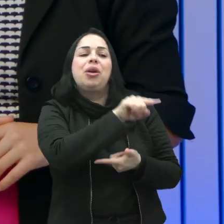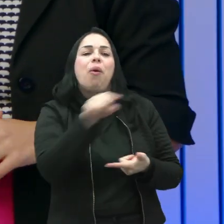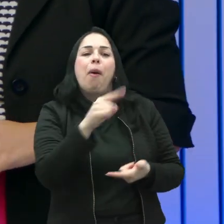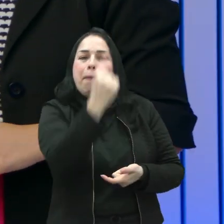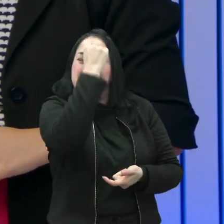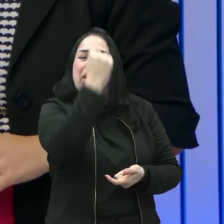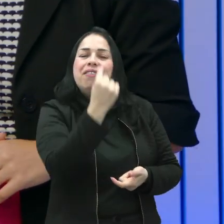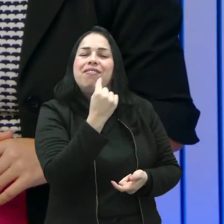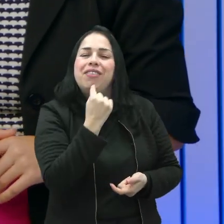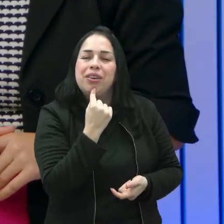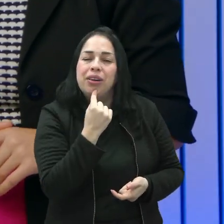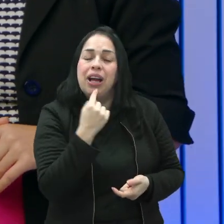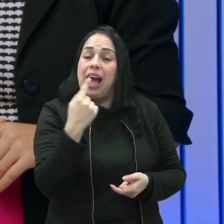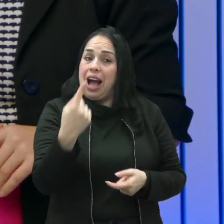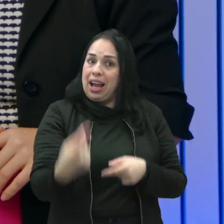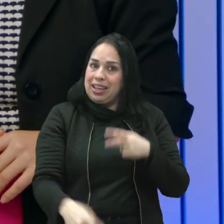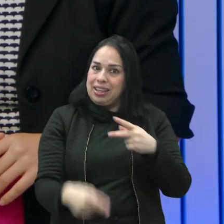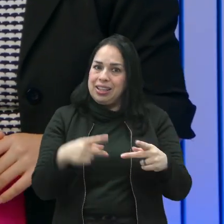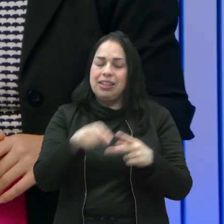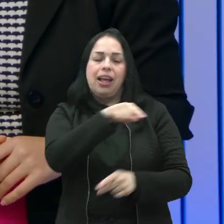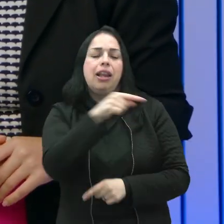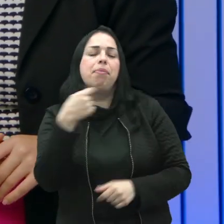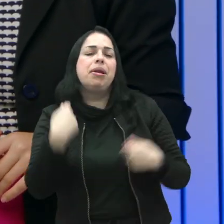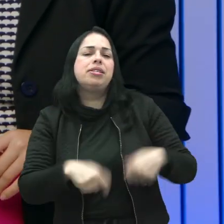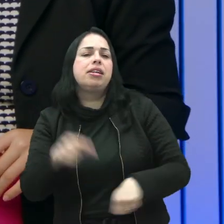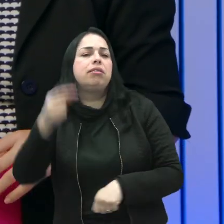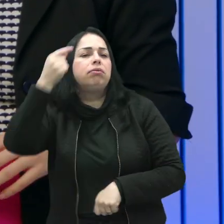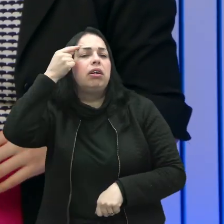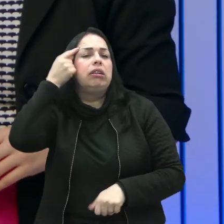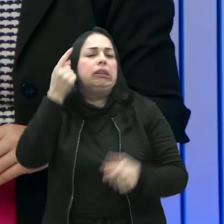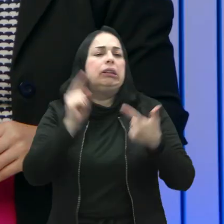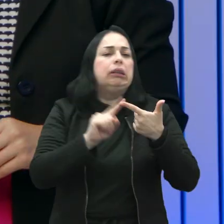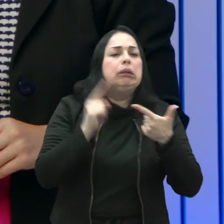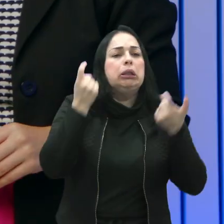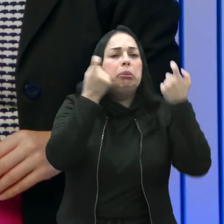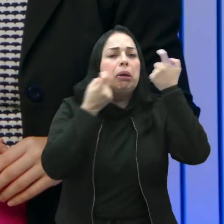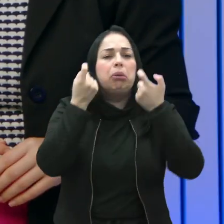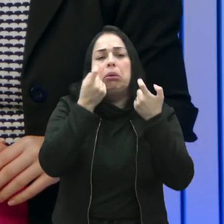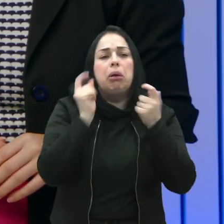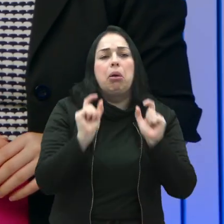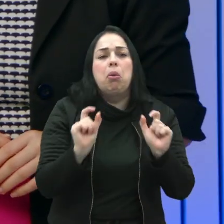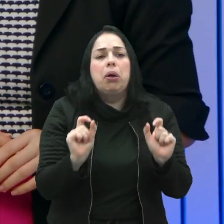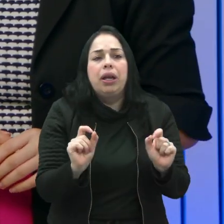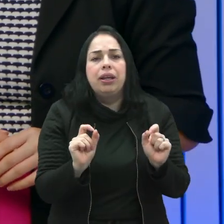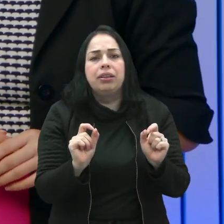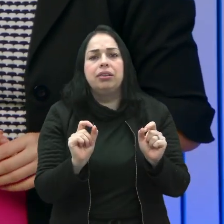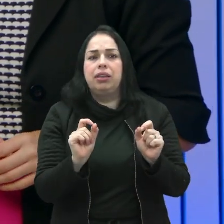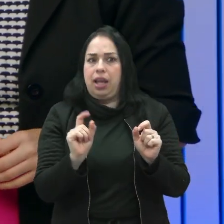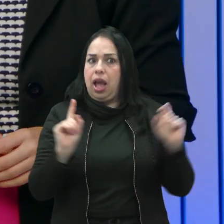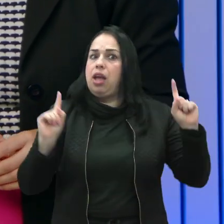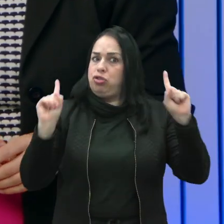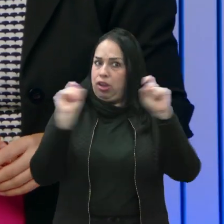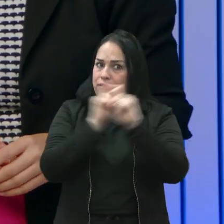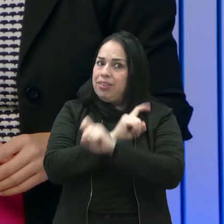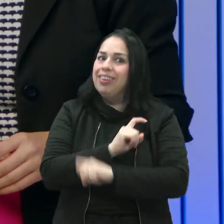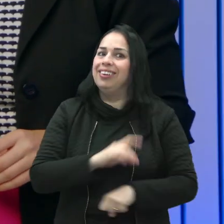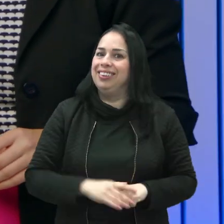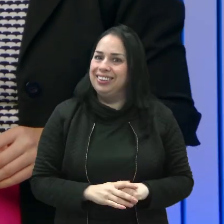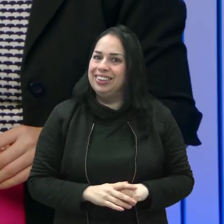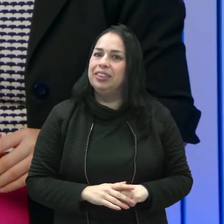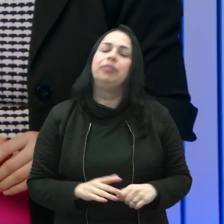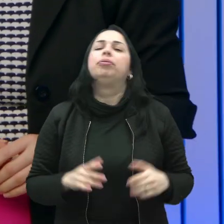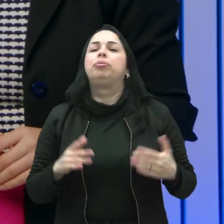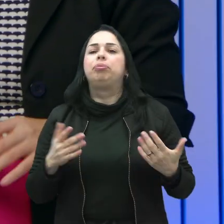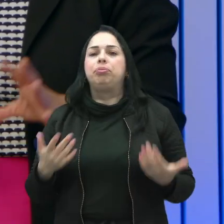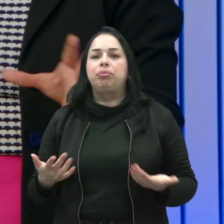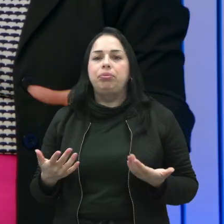no perfil do produtor, né? Para produzir aqui, o que ele tem que pensar, o que ele tem que se preocupar, a gente vê que é algo complexo e amplo